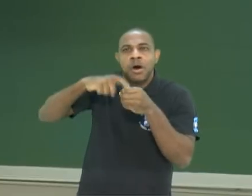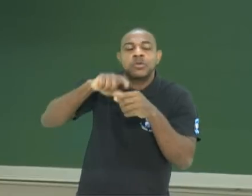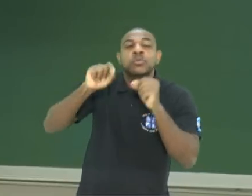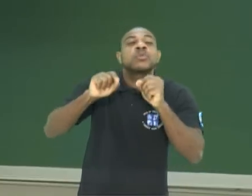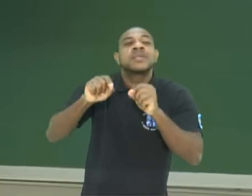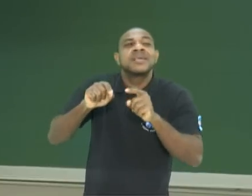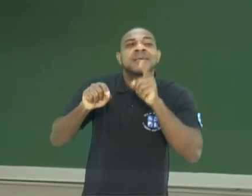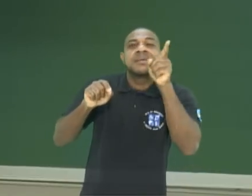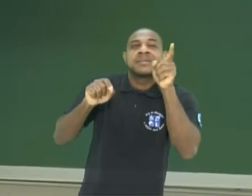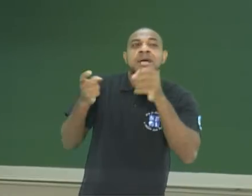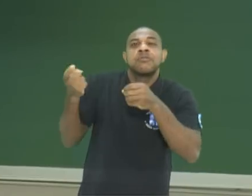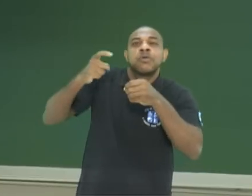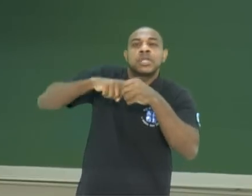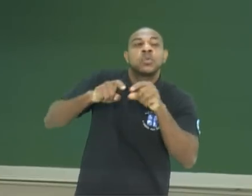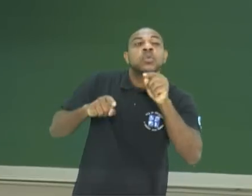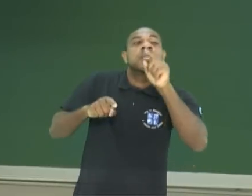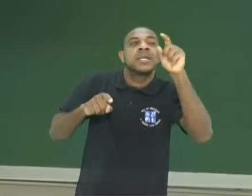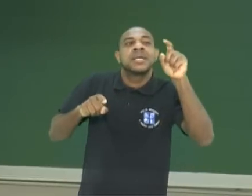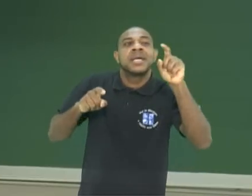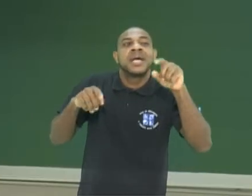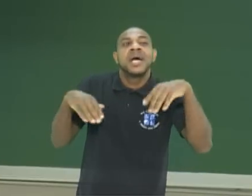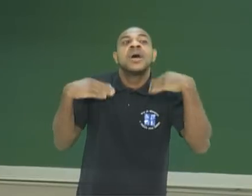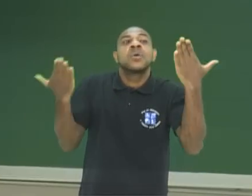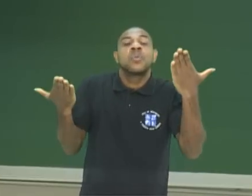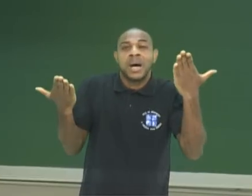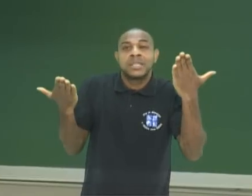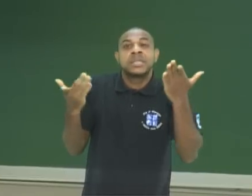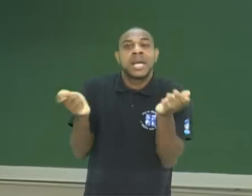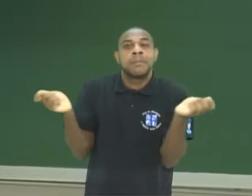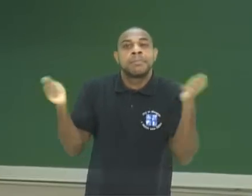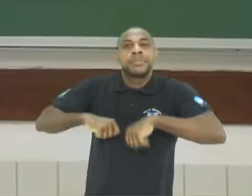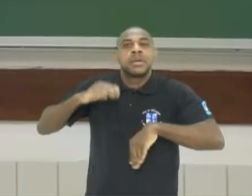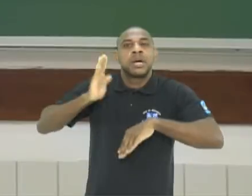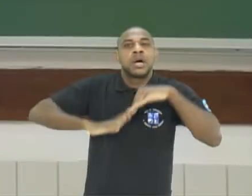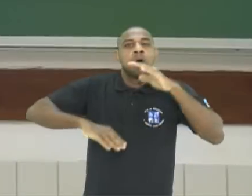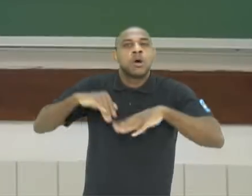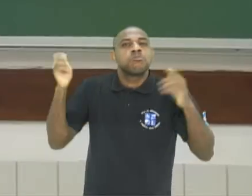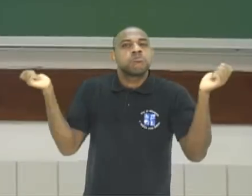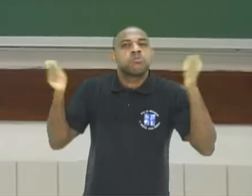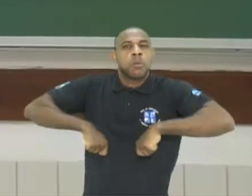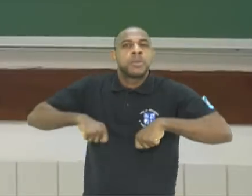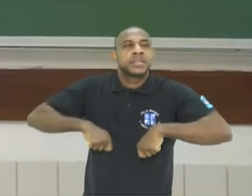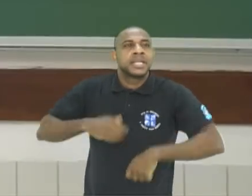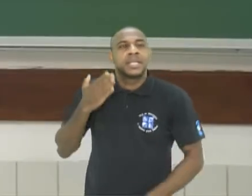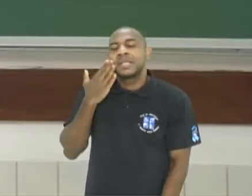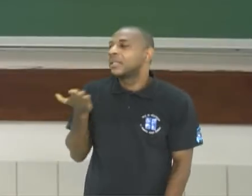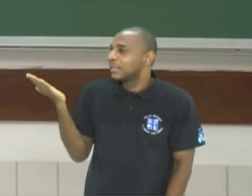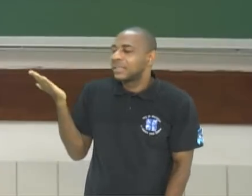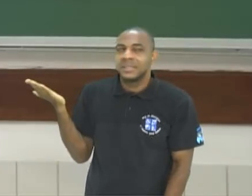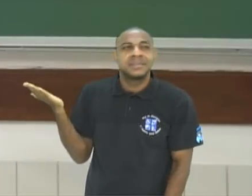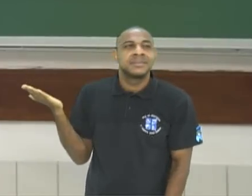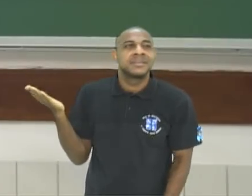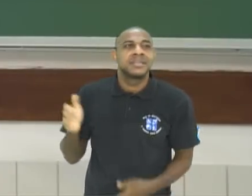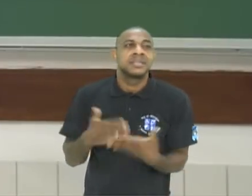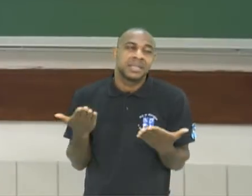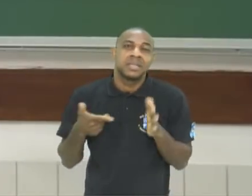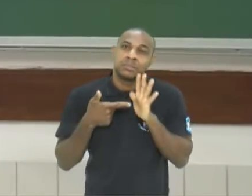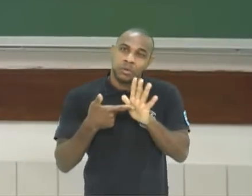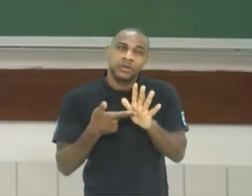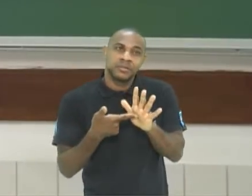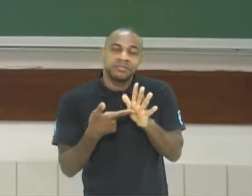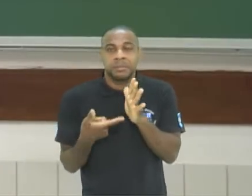coisa. Está retomando o quê? Quais as competências. Então, se ele está retomando, é óbvio que isso vai